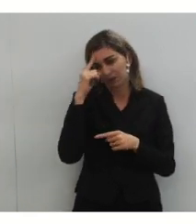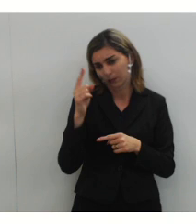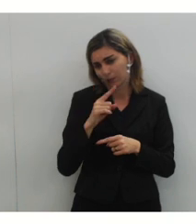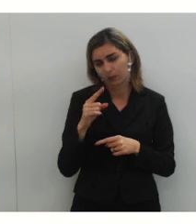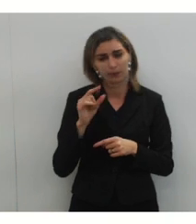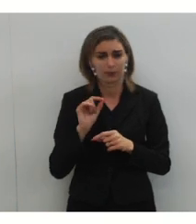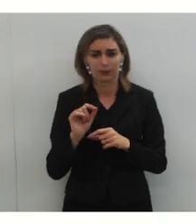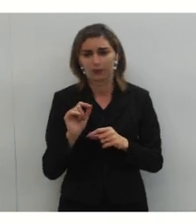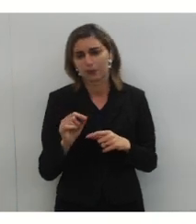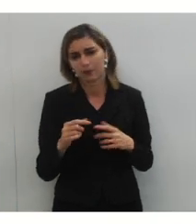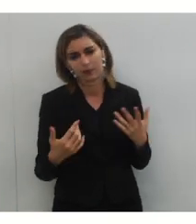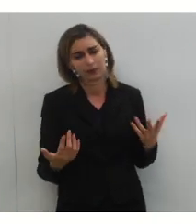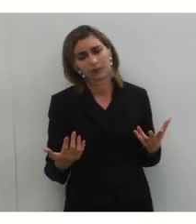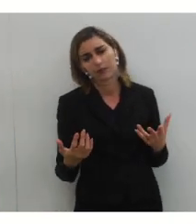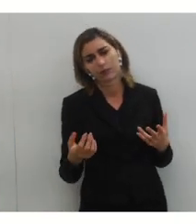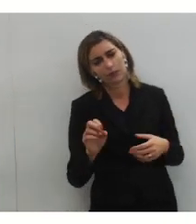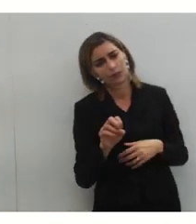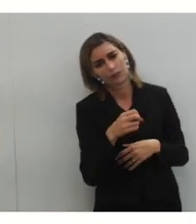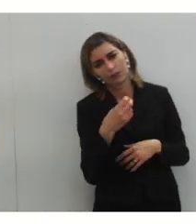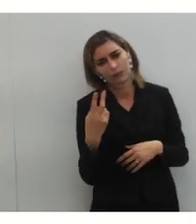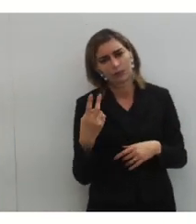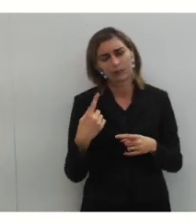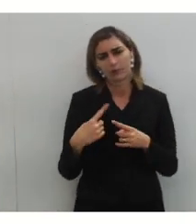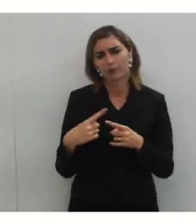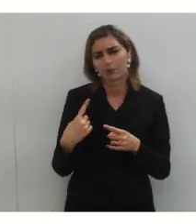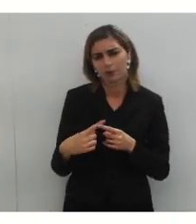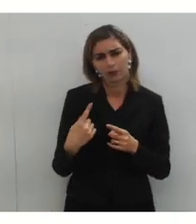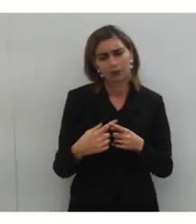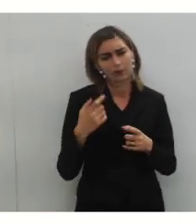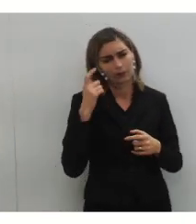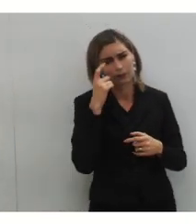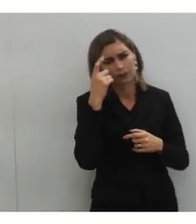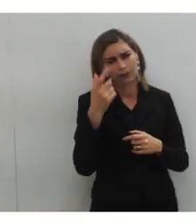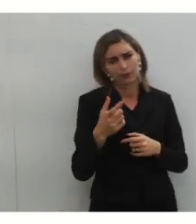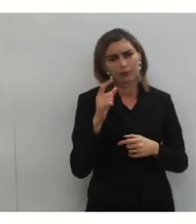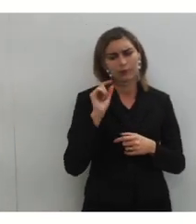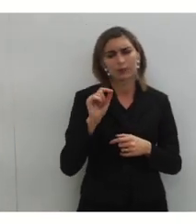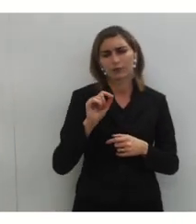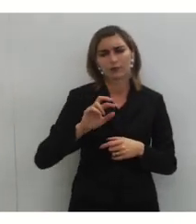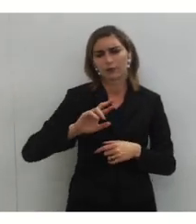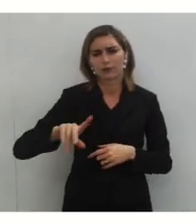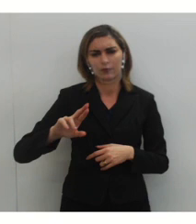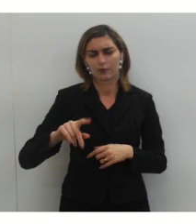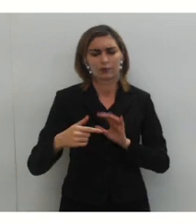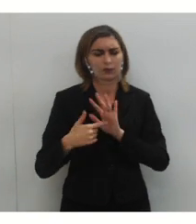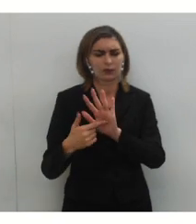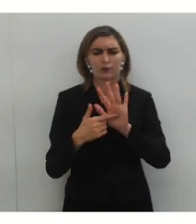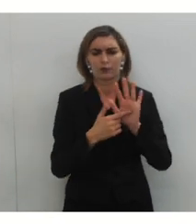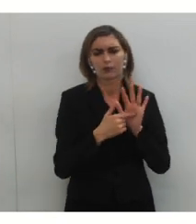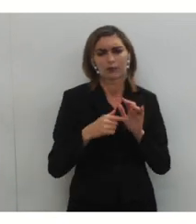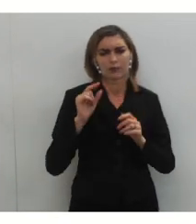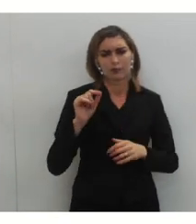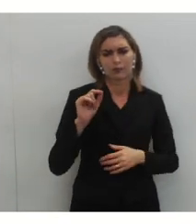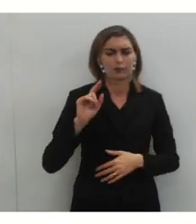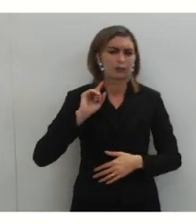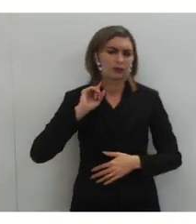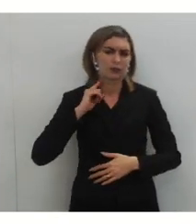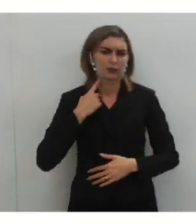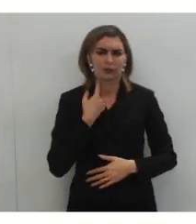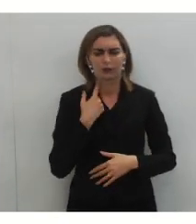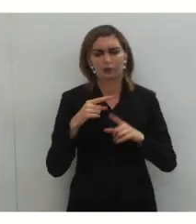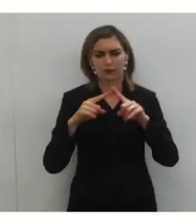que sujou, ou porque a intenção foi não revelar quem foi que sujou a